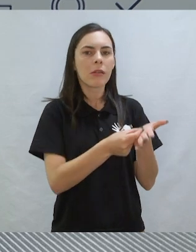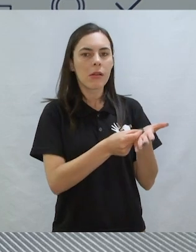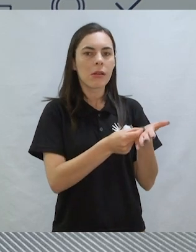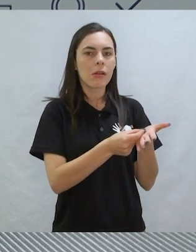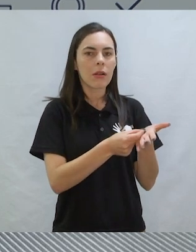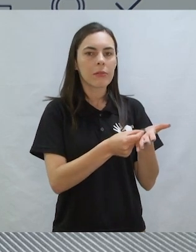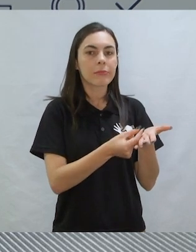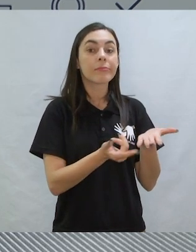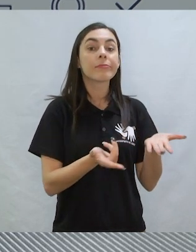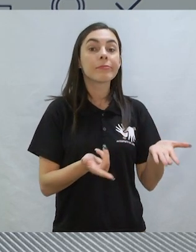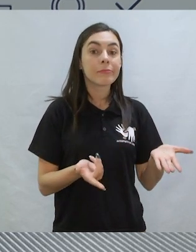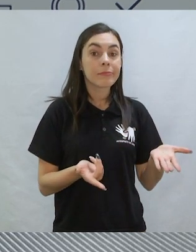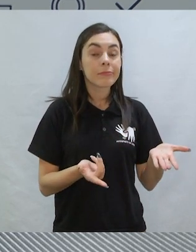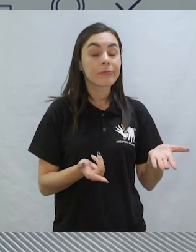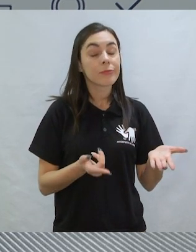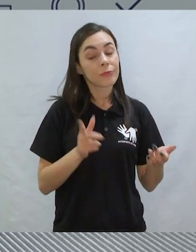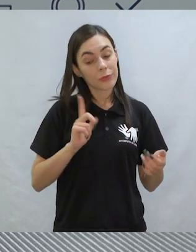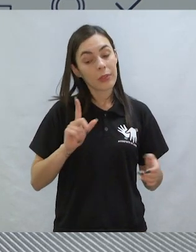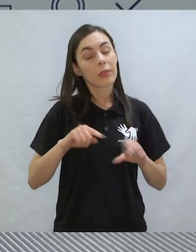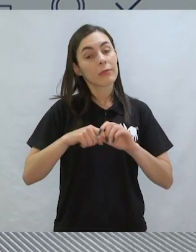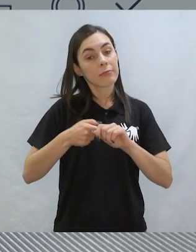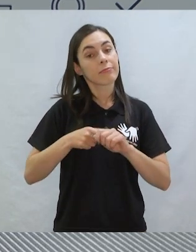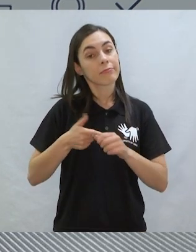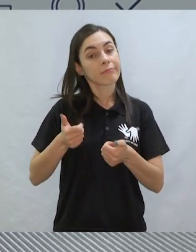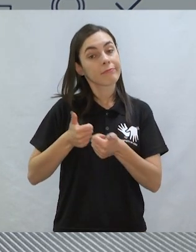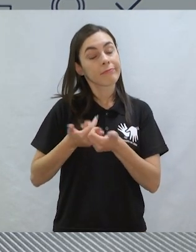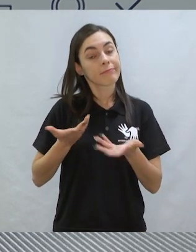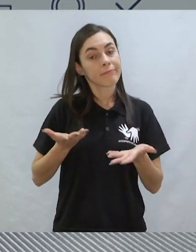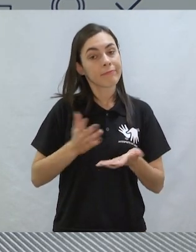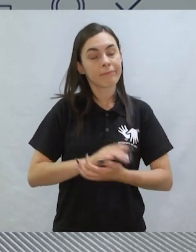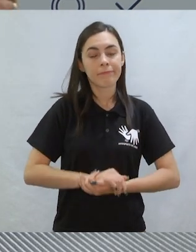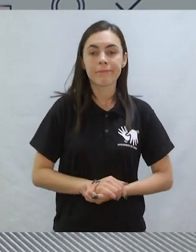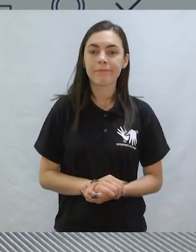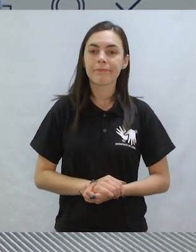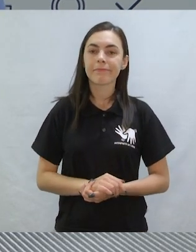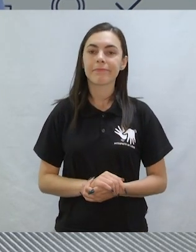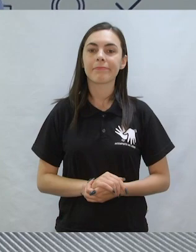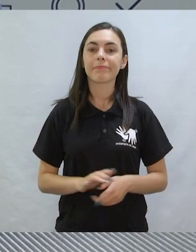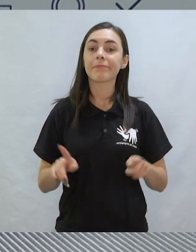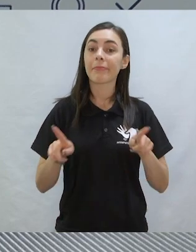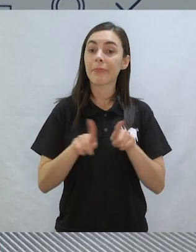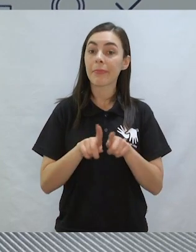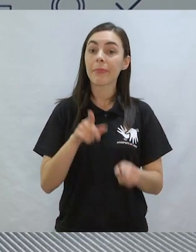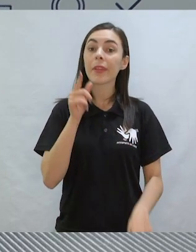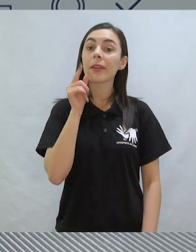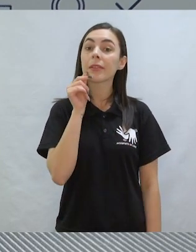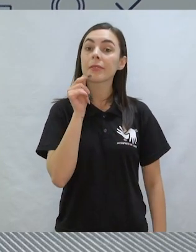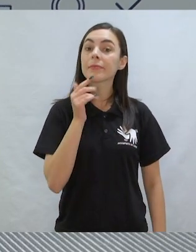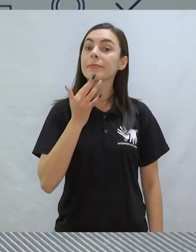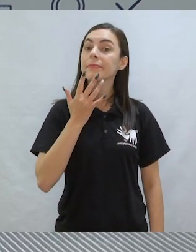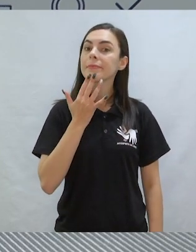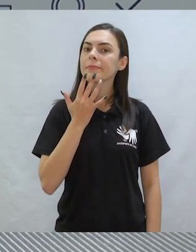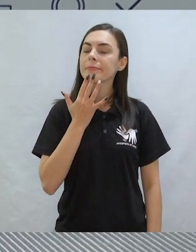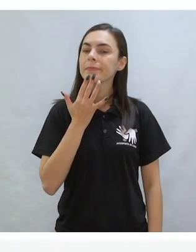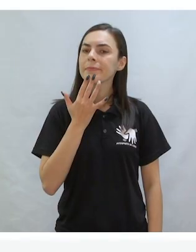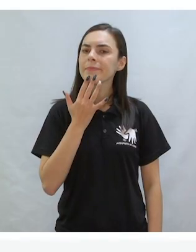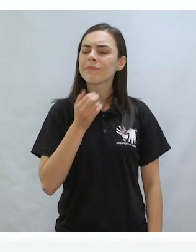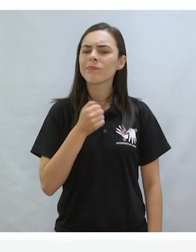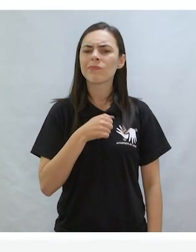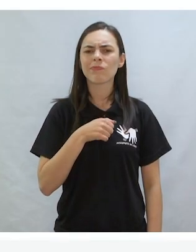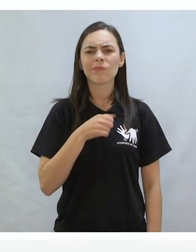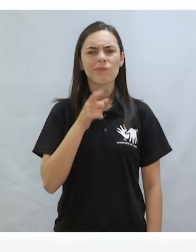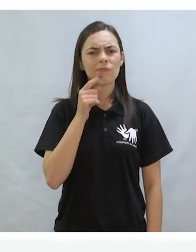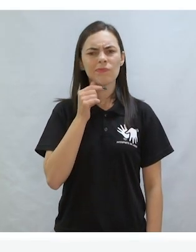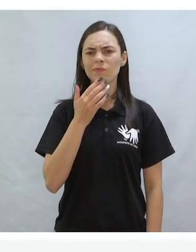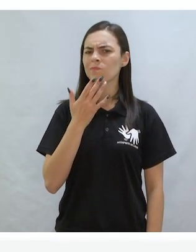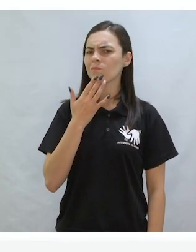do lápis a hora que você está registrando. Já está ali pertinho de você. Vamos precisar do quê? Lápis de cor.